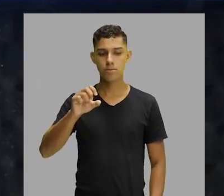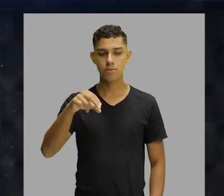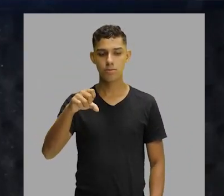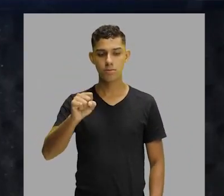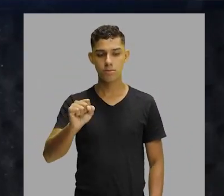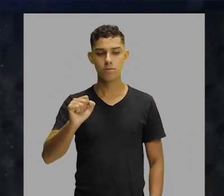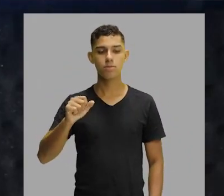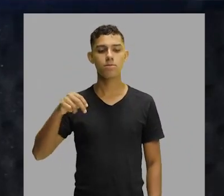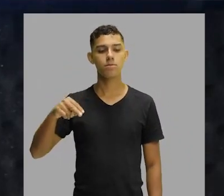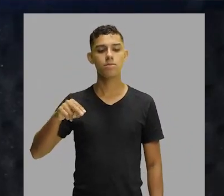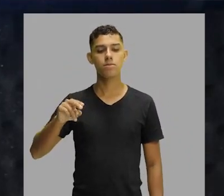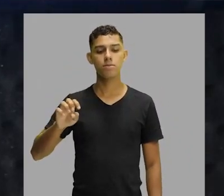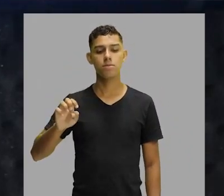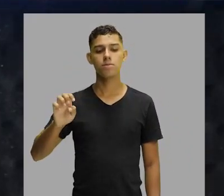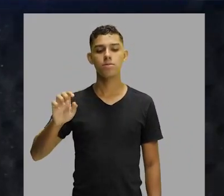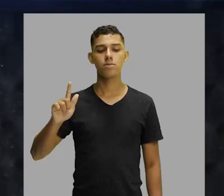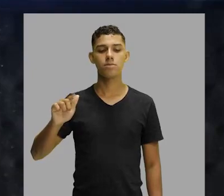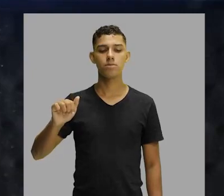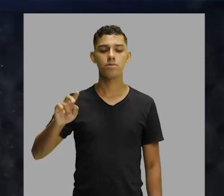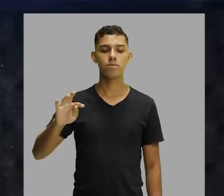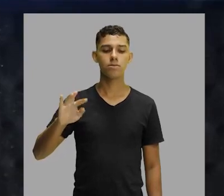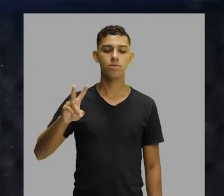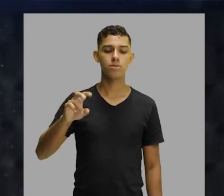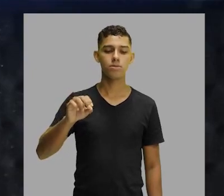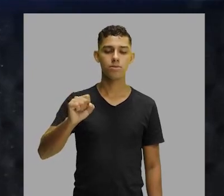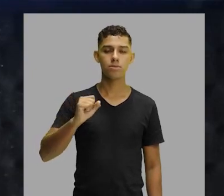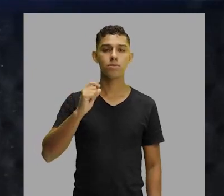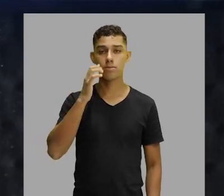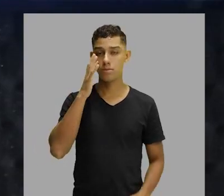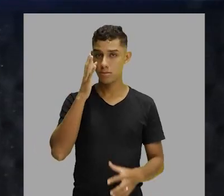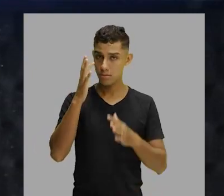Ok? Então fica ligado nisso aí.